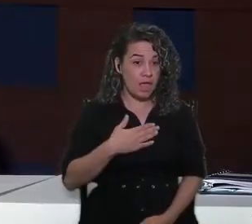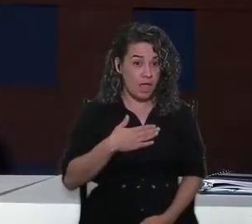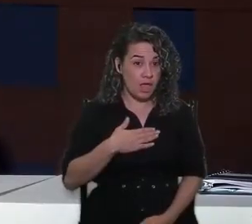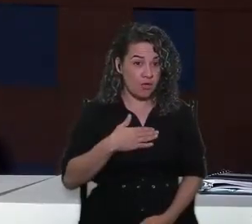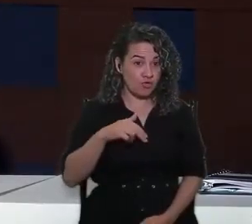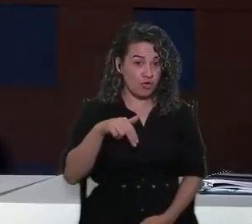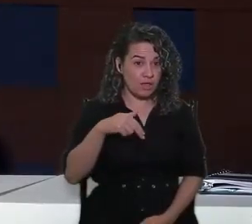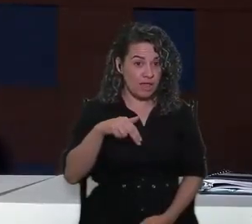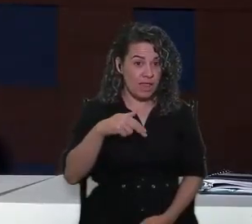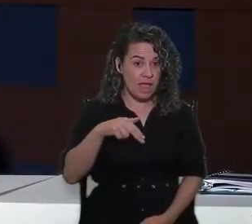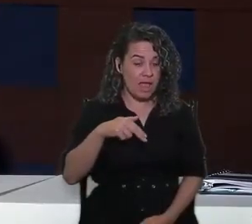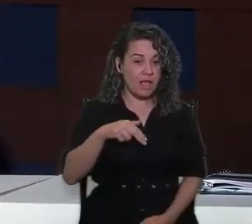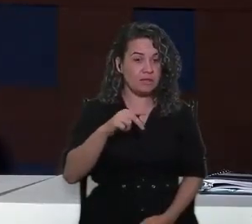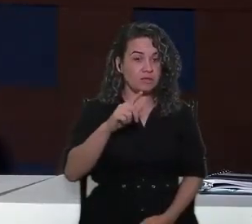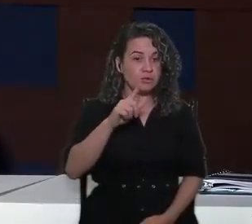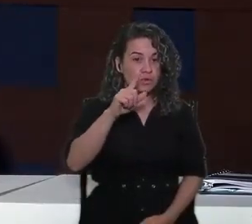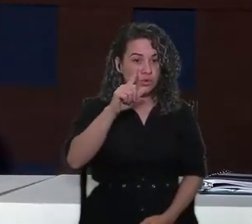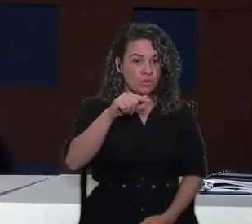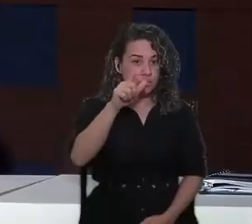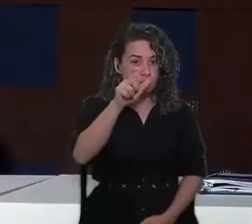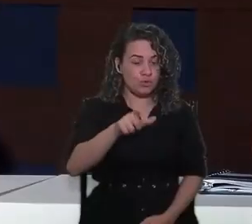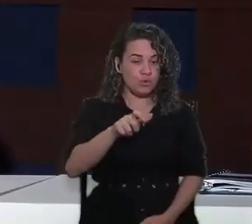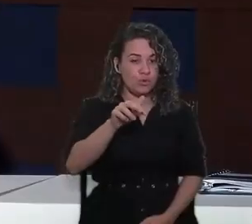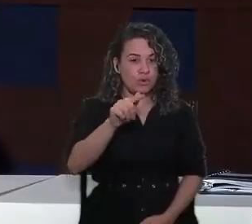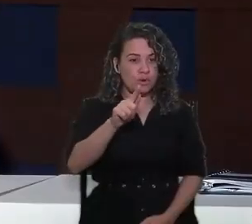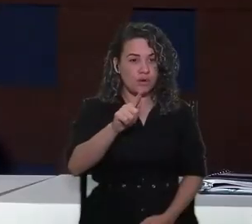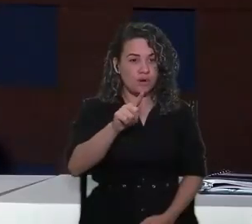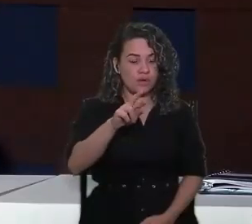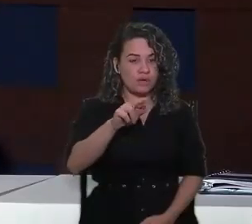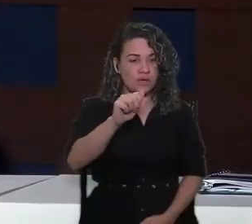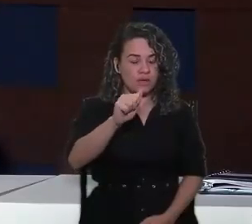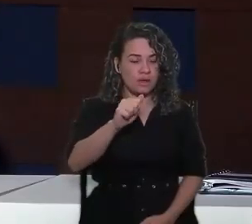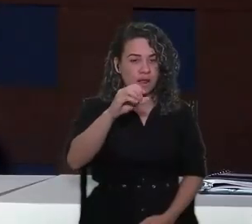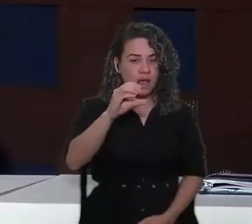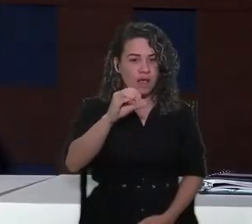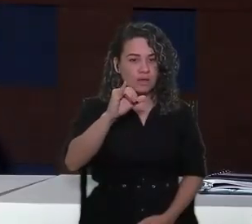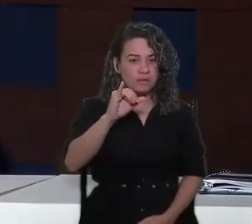Graciliano, sendo filho de quem eu sou, do Ricardo Ramos.